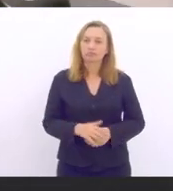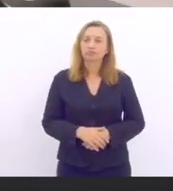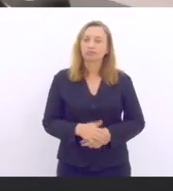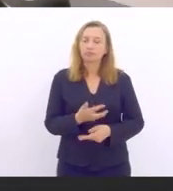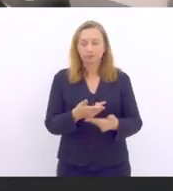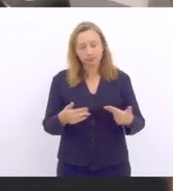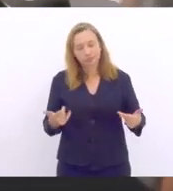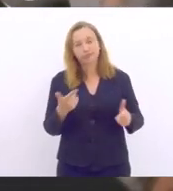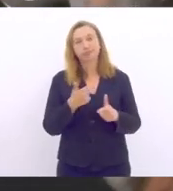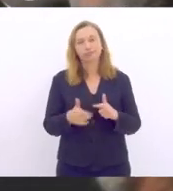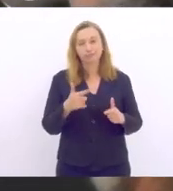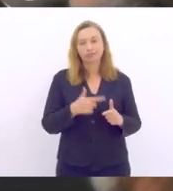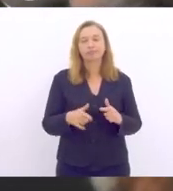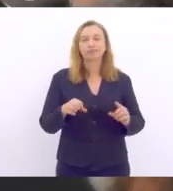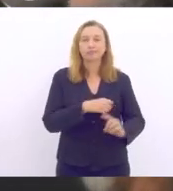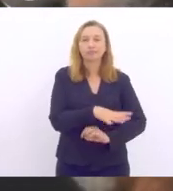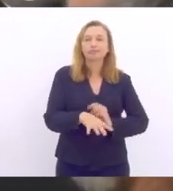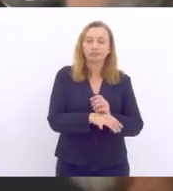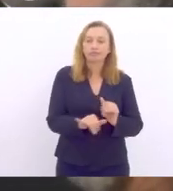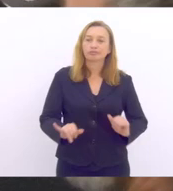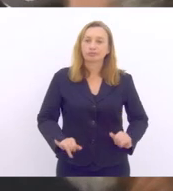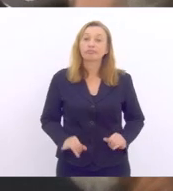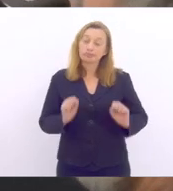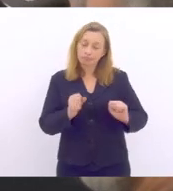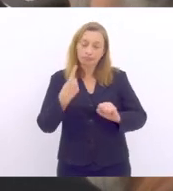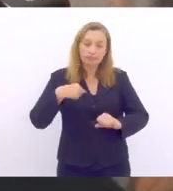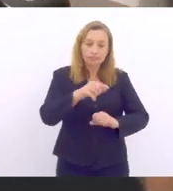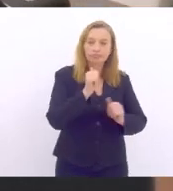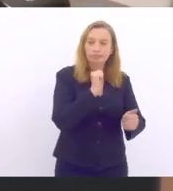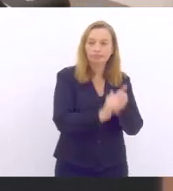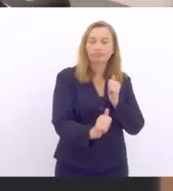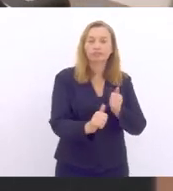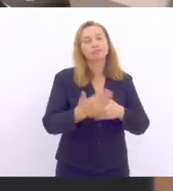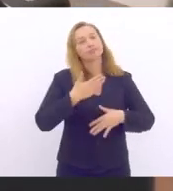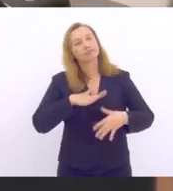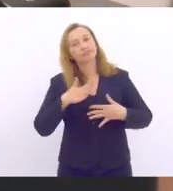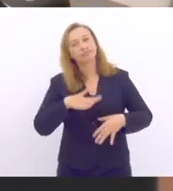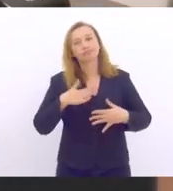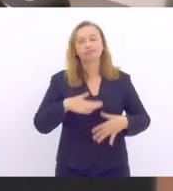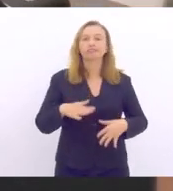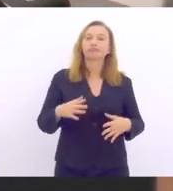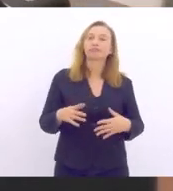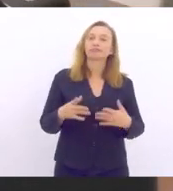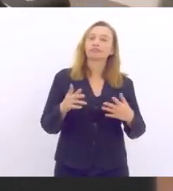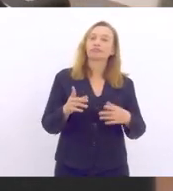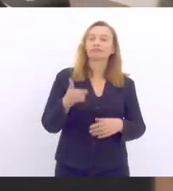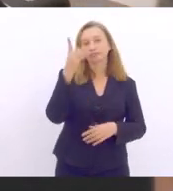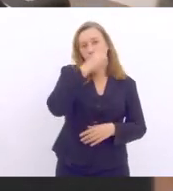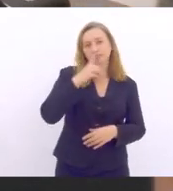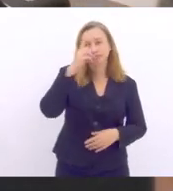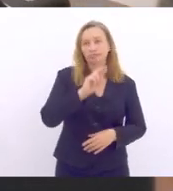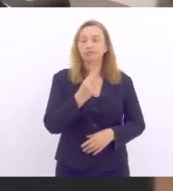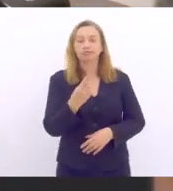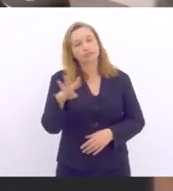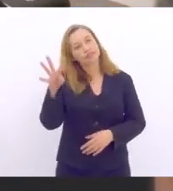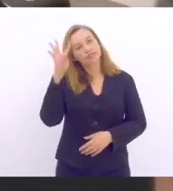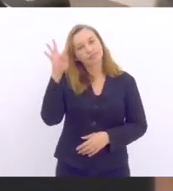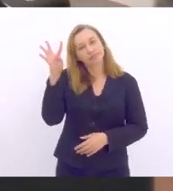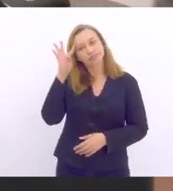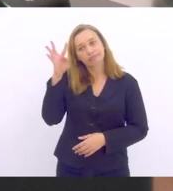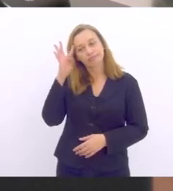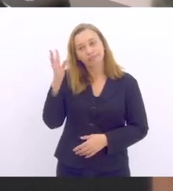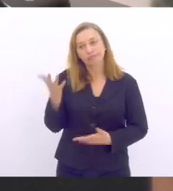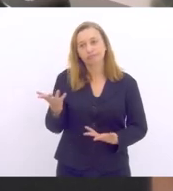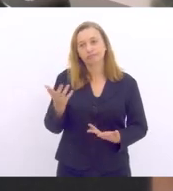tantos problemas que a sociedade brasileira sofre, você poder ir no jogo de futebol com calma no seu domingo ou na sua quarta-feira, enfim, e não ser